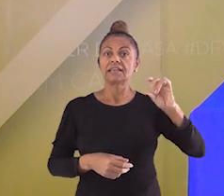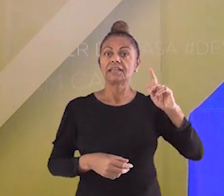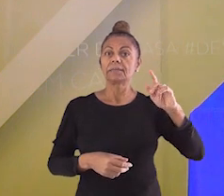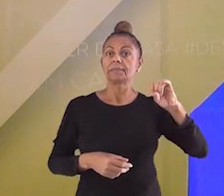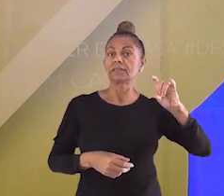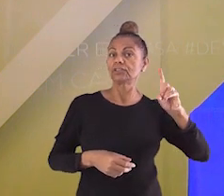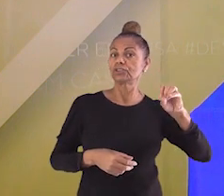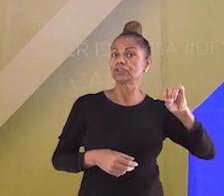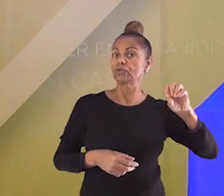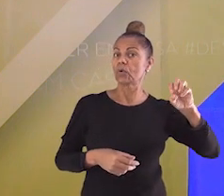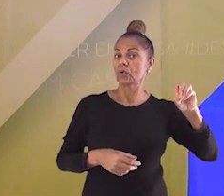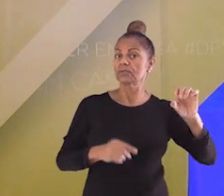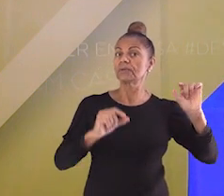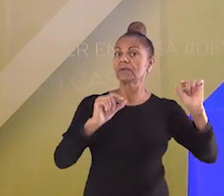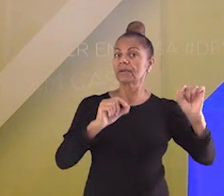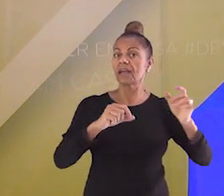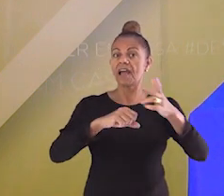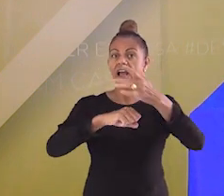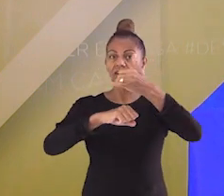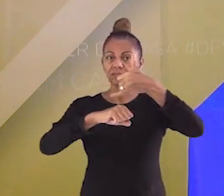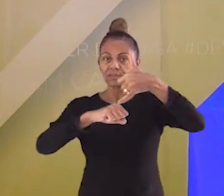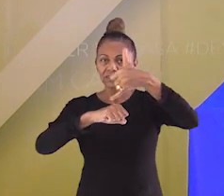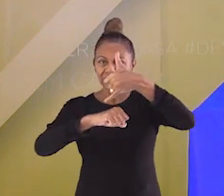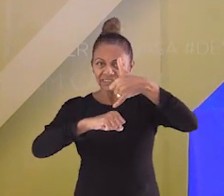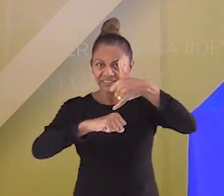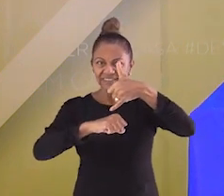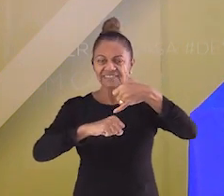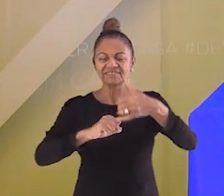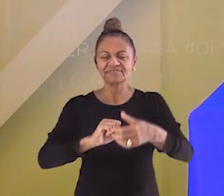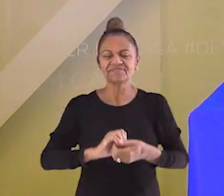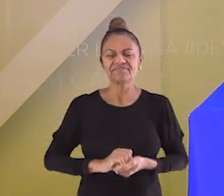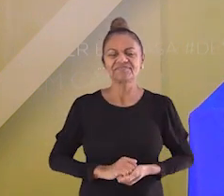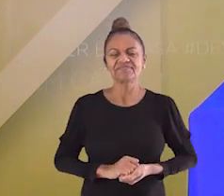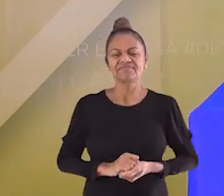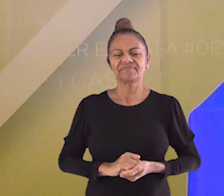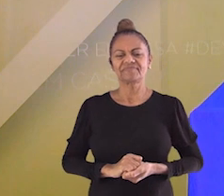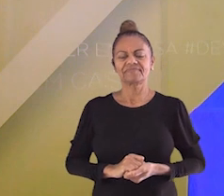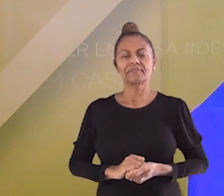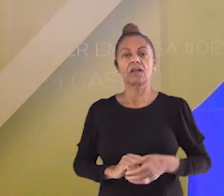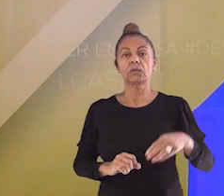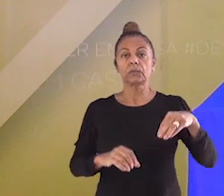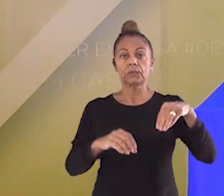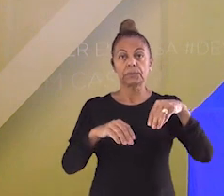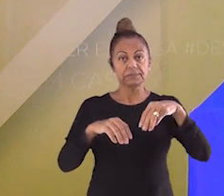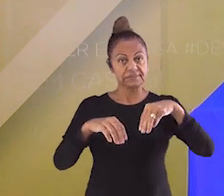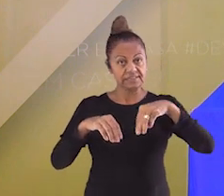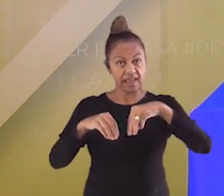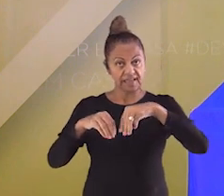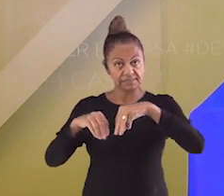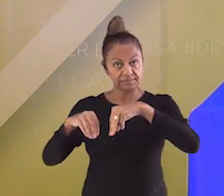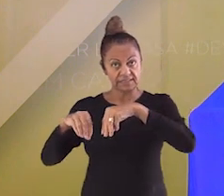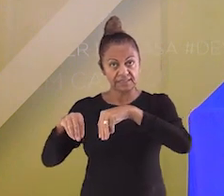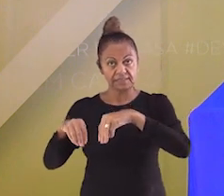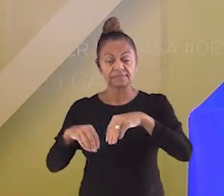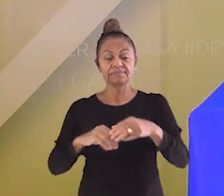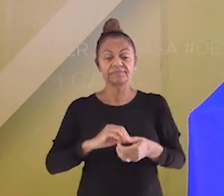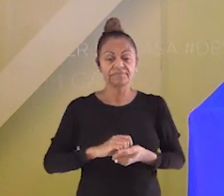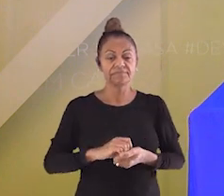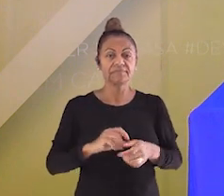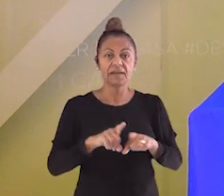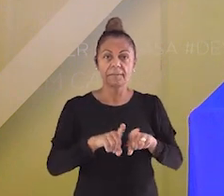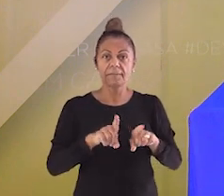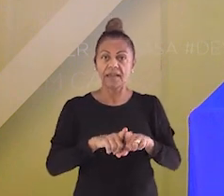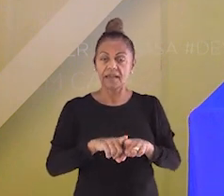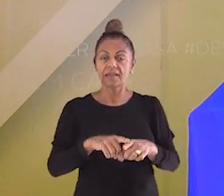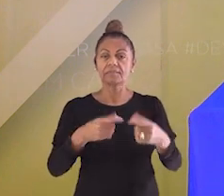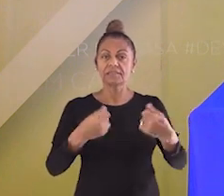proteínas, carboidratos e lipídios, que são as gorduras. Bacana. E é claro, sem esquecer dos demais nutrientes que a gente tem. Bom, sais